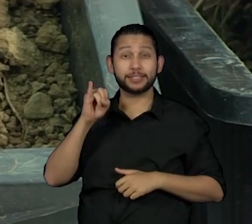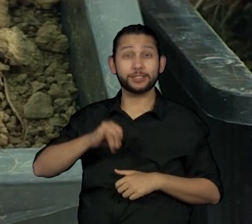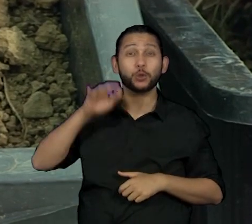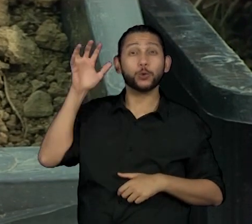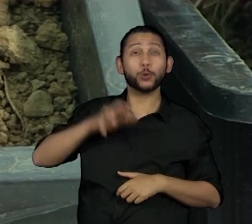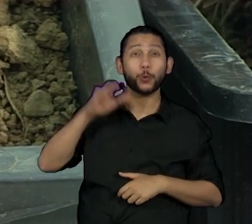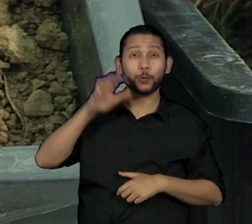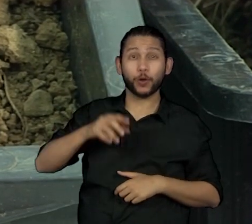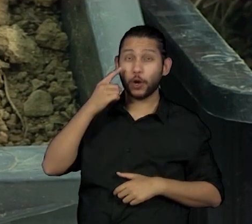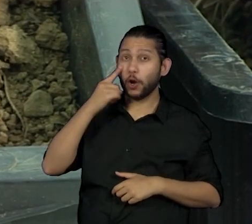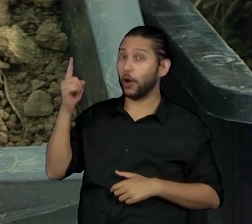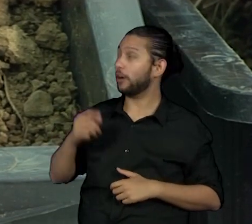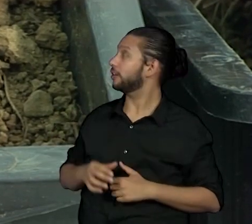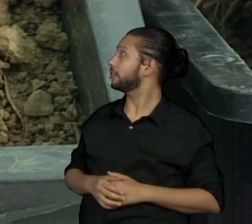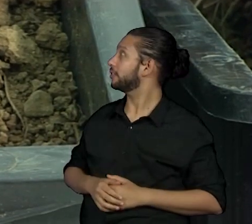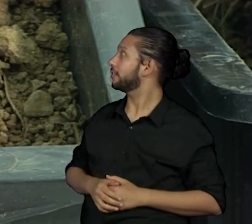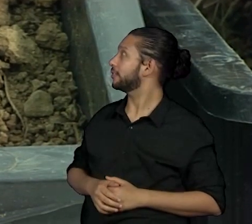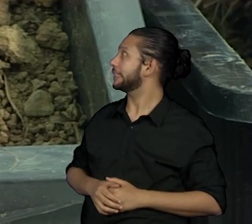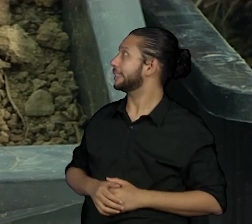pode acontecer.